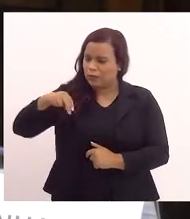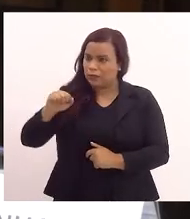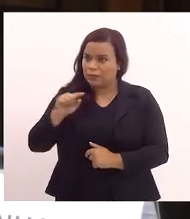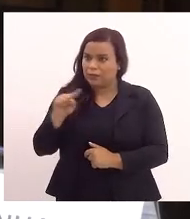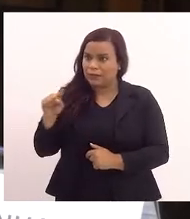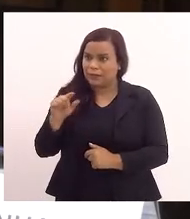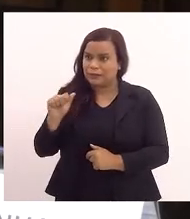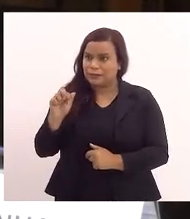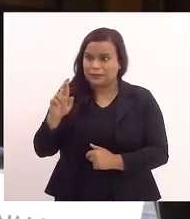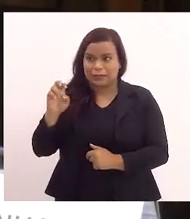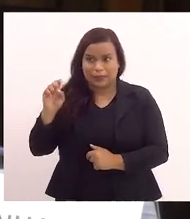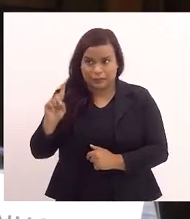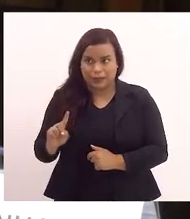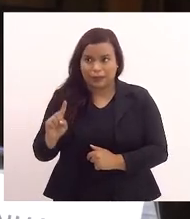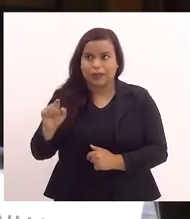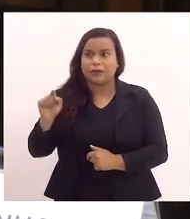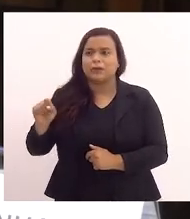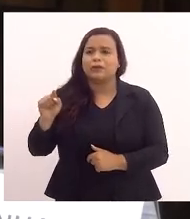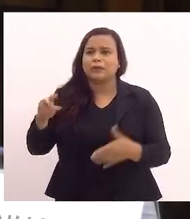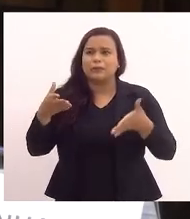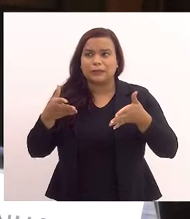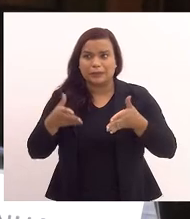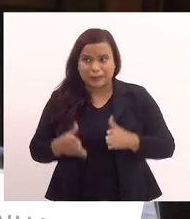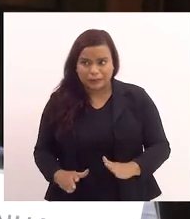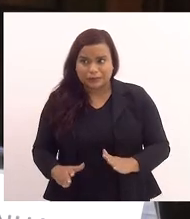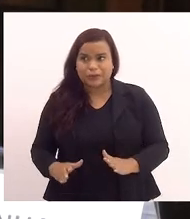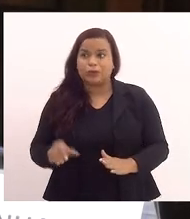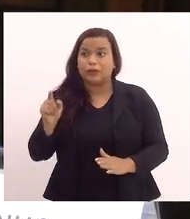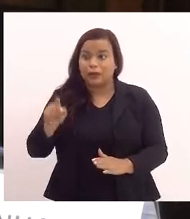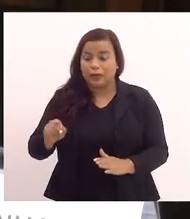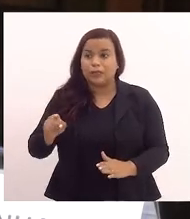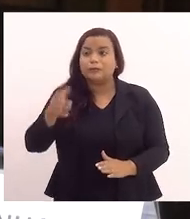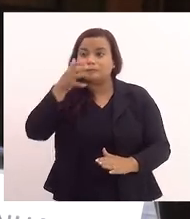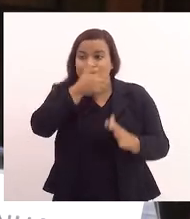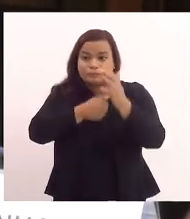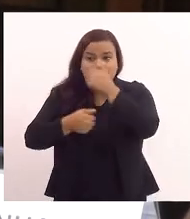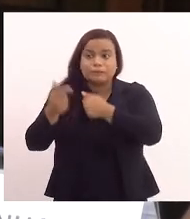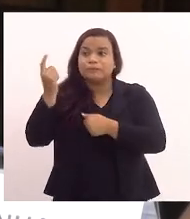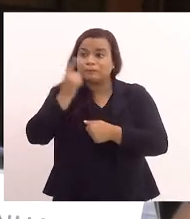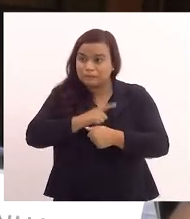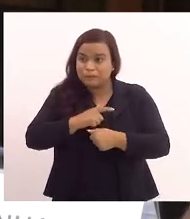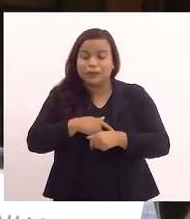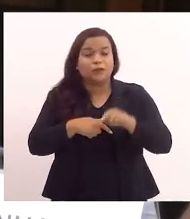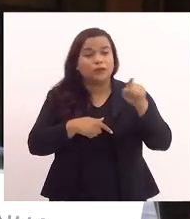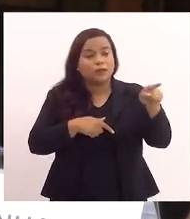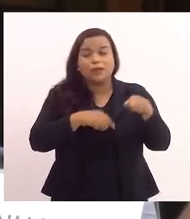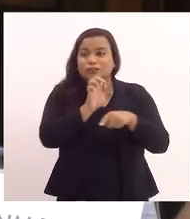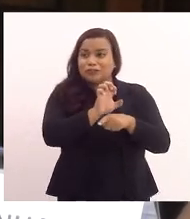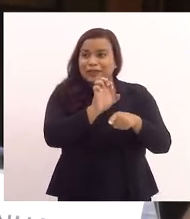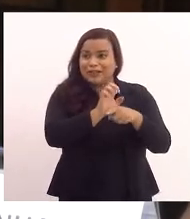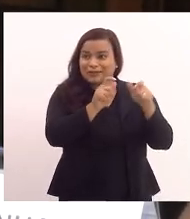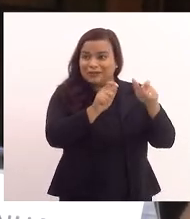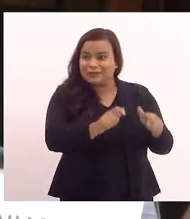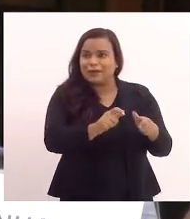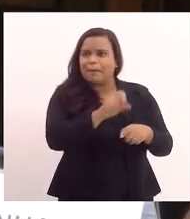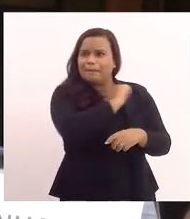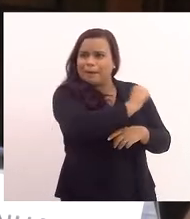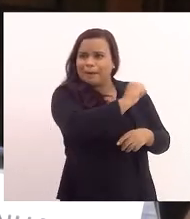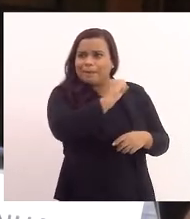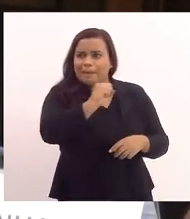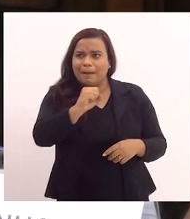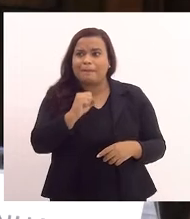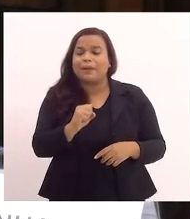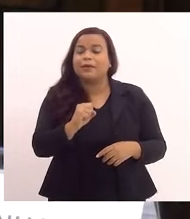logo no nascimento, sobreviveu a um genocídio operado pelo Estado, foi levado